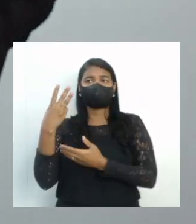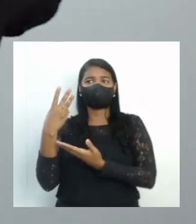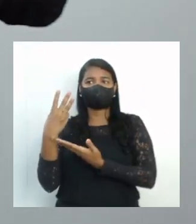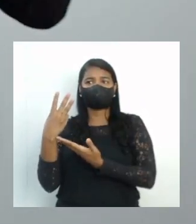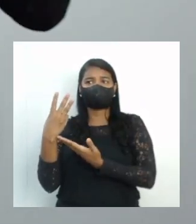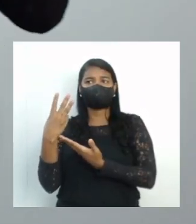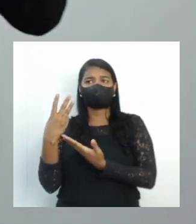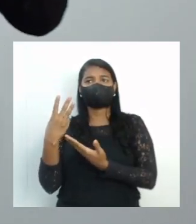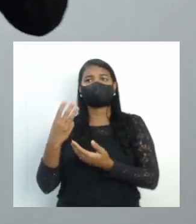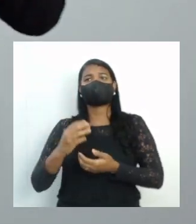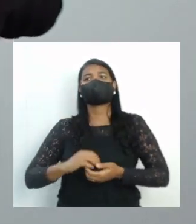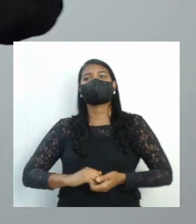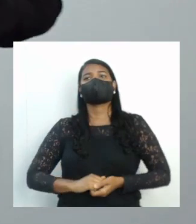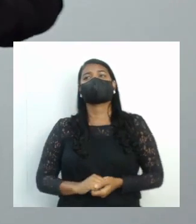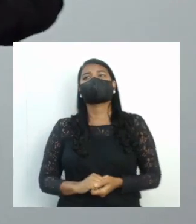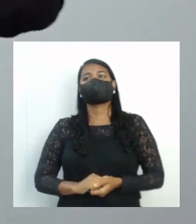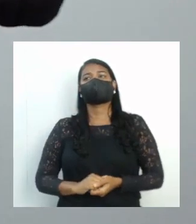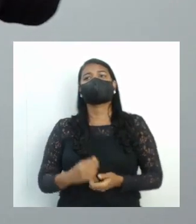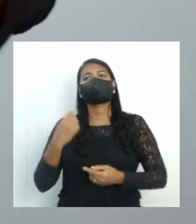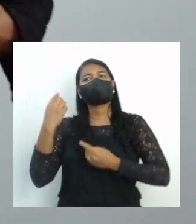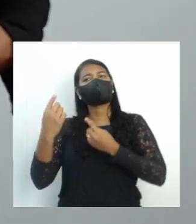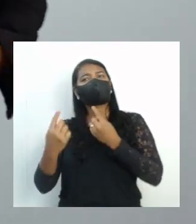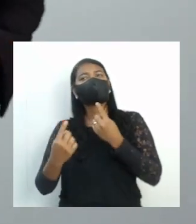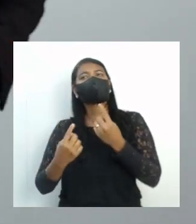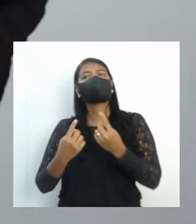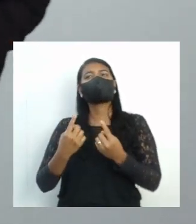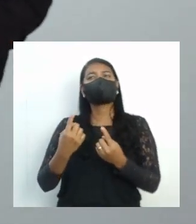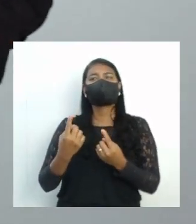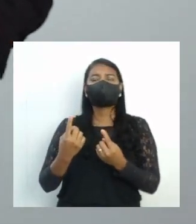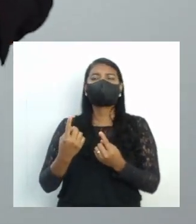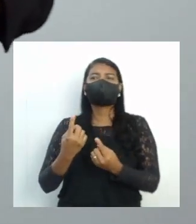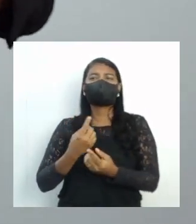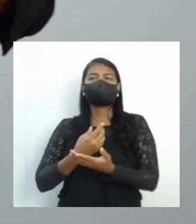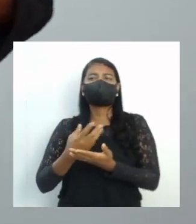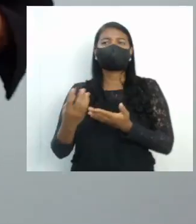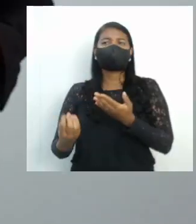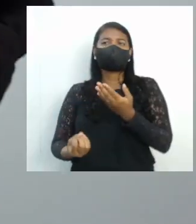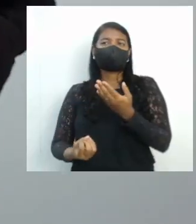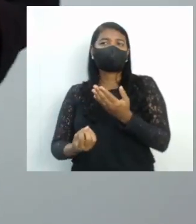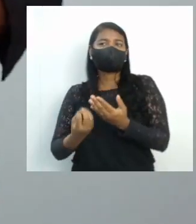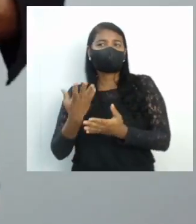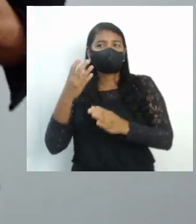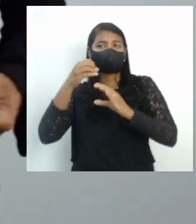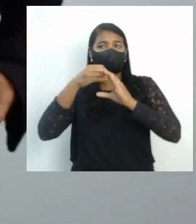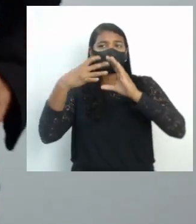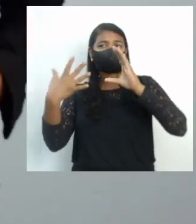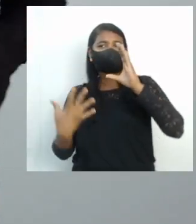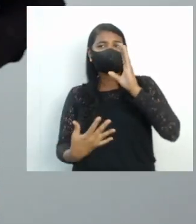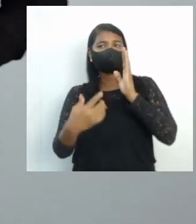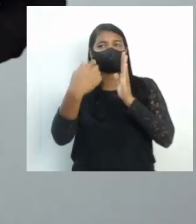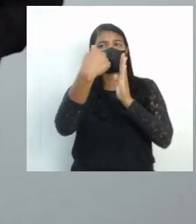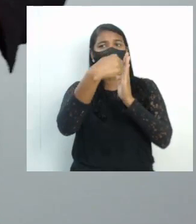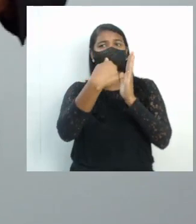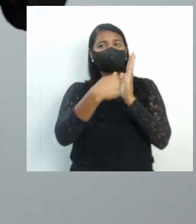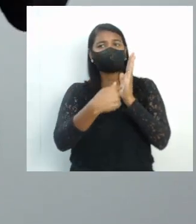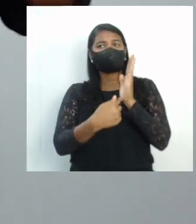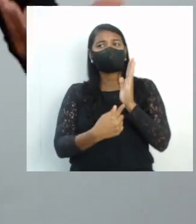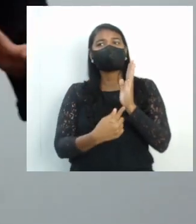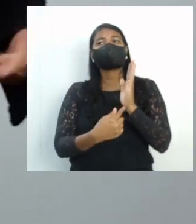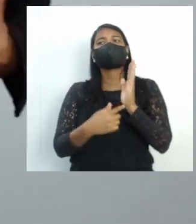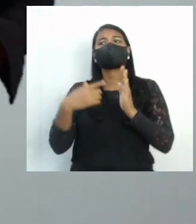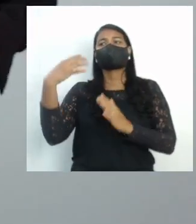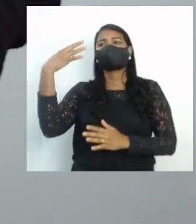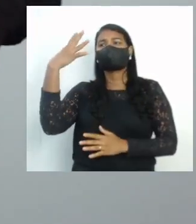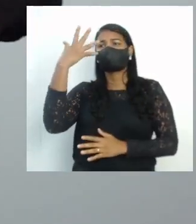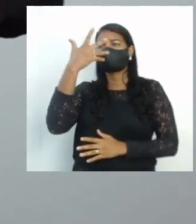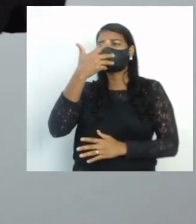rochas. E é lógico, cada uma tem a sua origem, cada uma vai ter a sua classificação, tem a sua